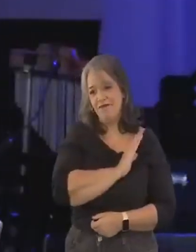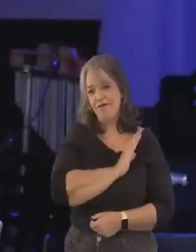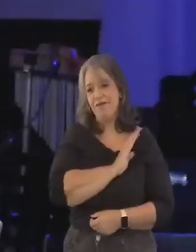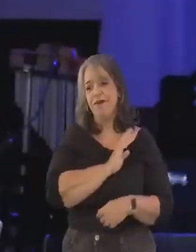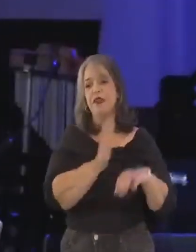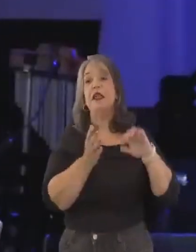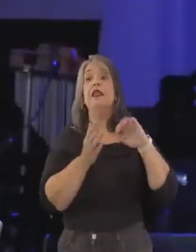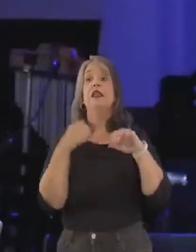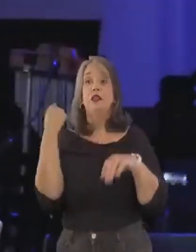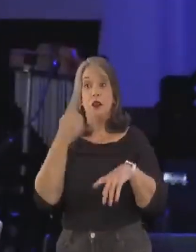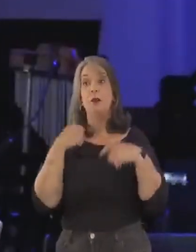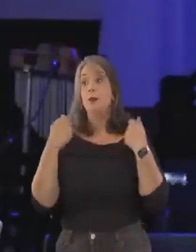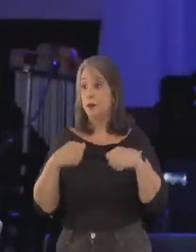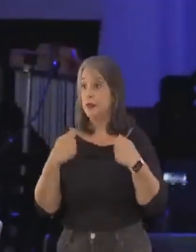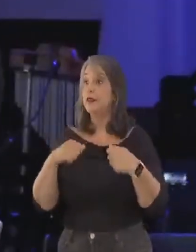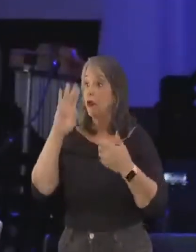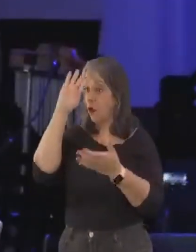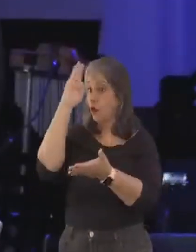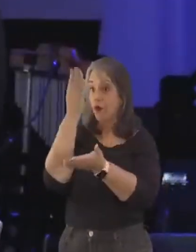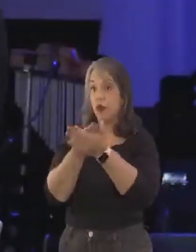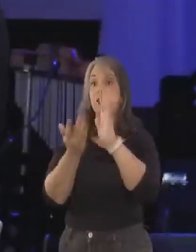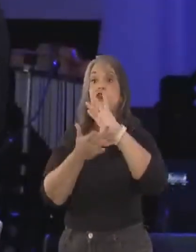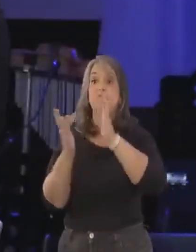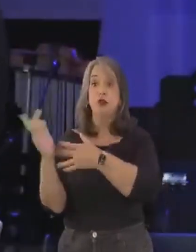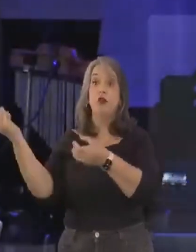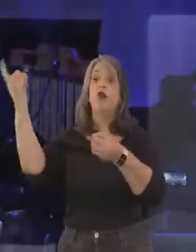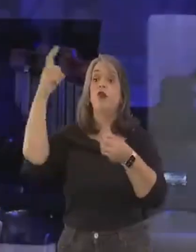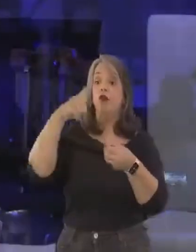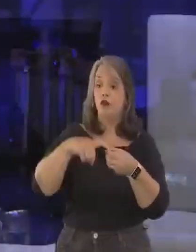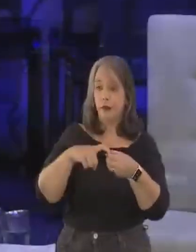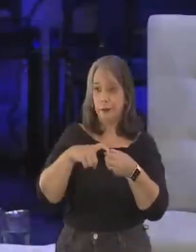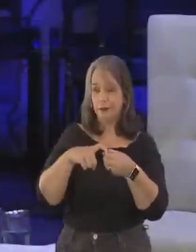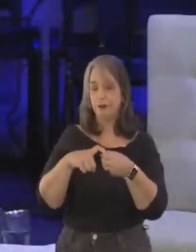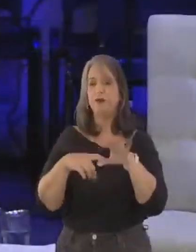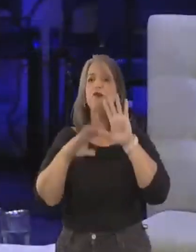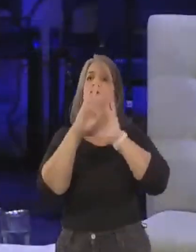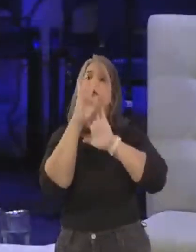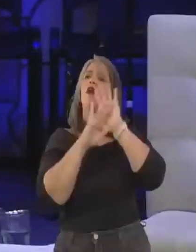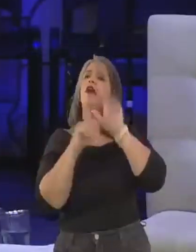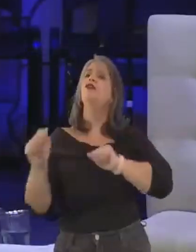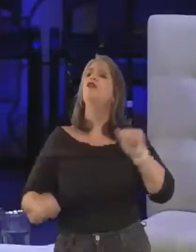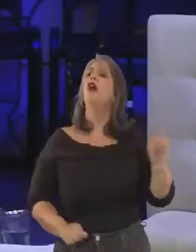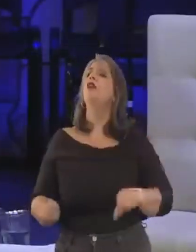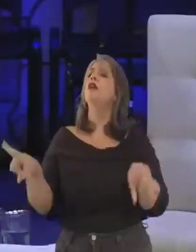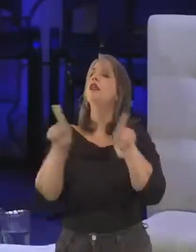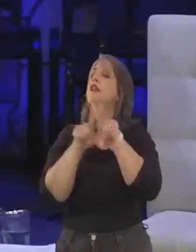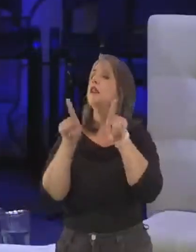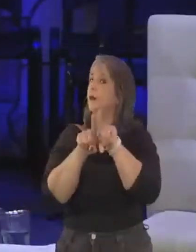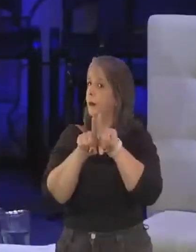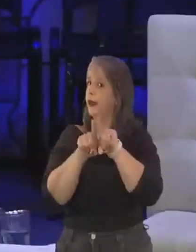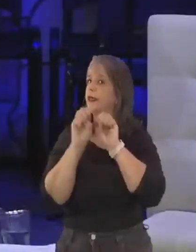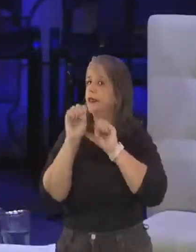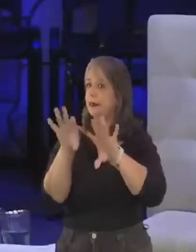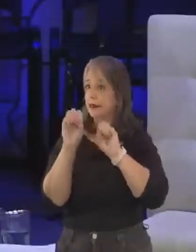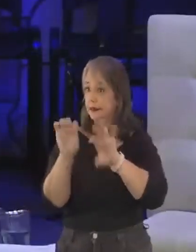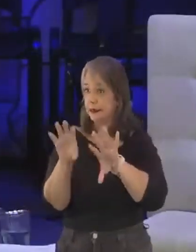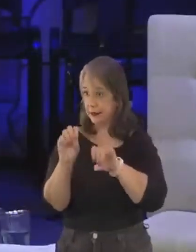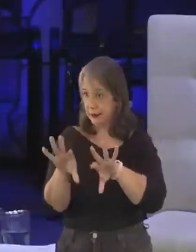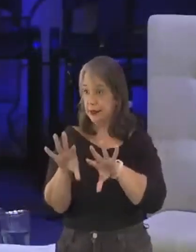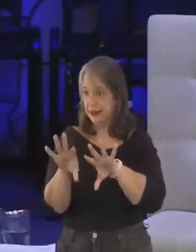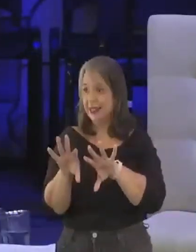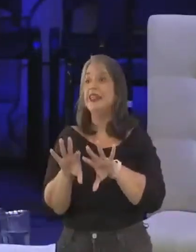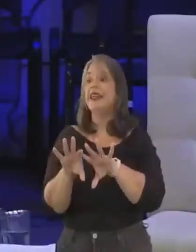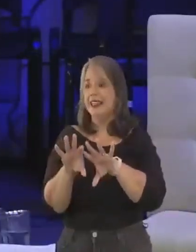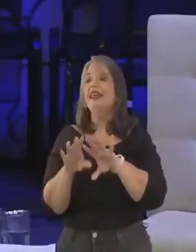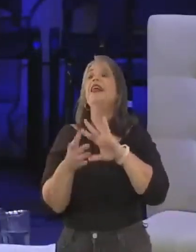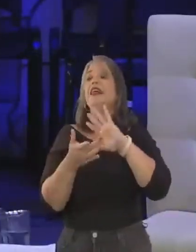Jesus voltará. Nós aprendemos ainda com este texto, em segundo lugar, que a volta de Jesus, ela será